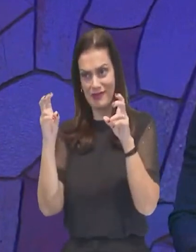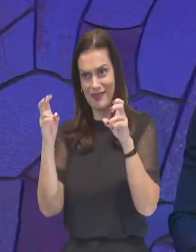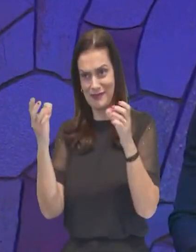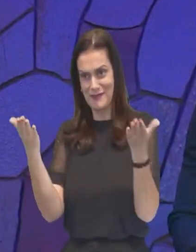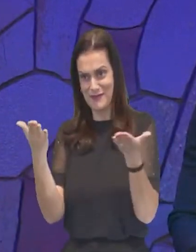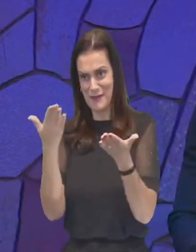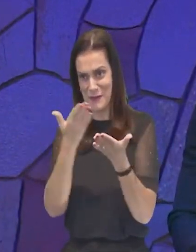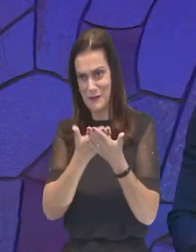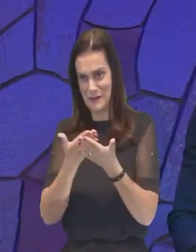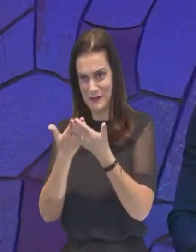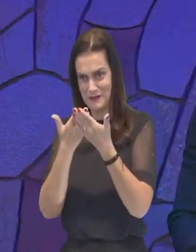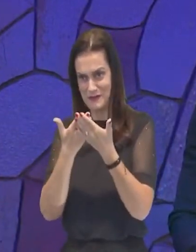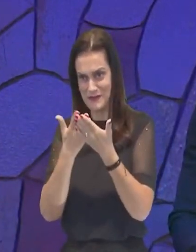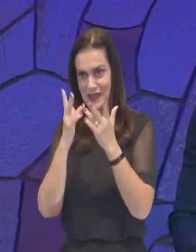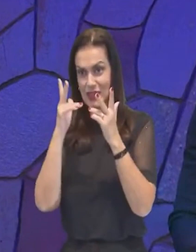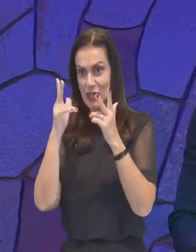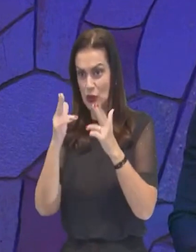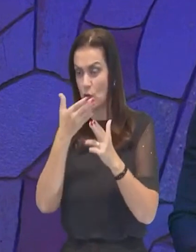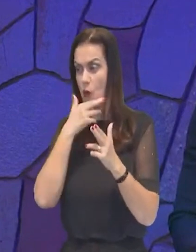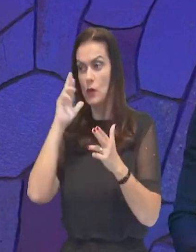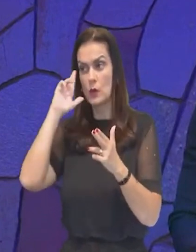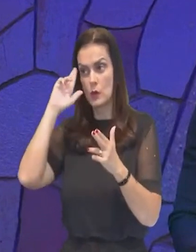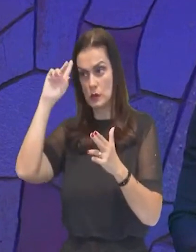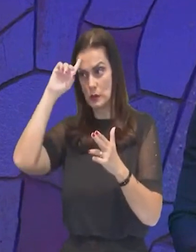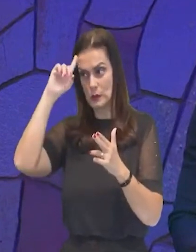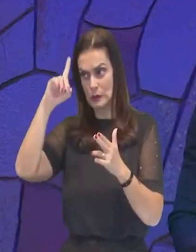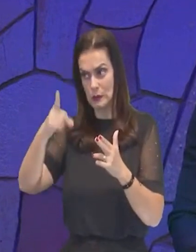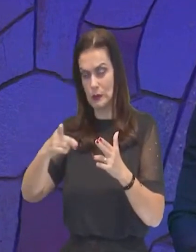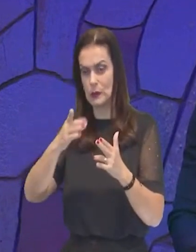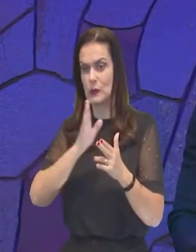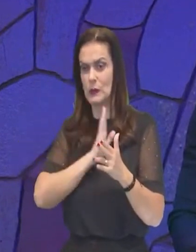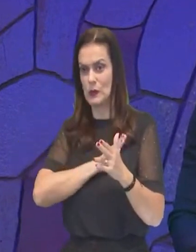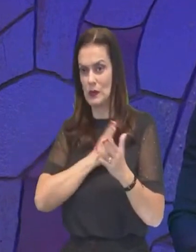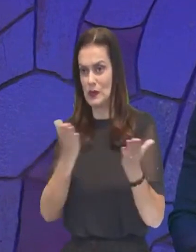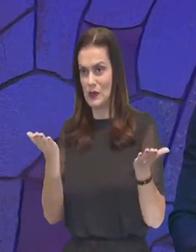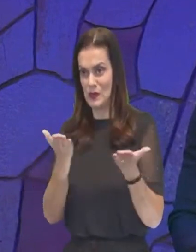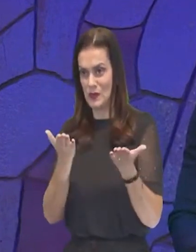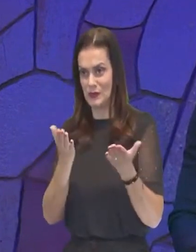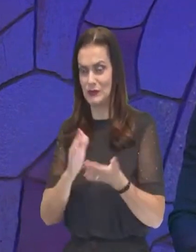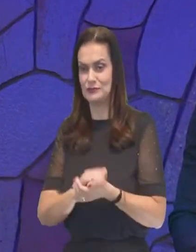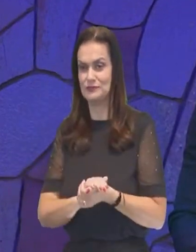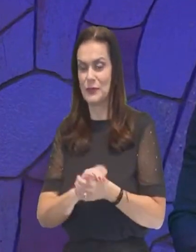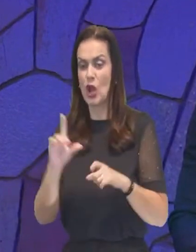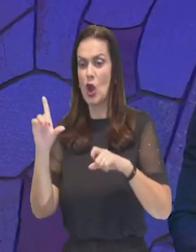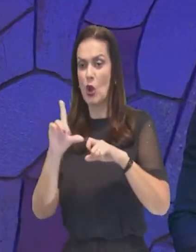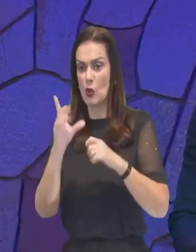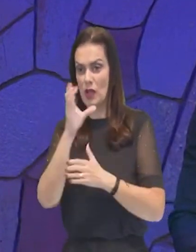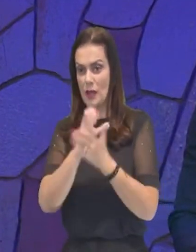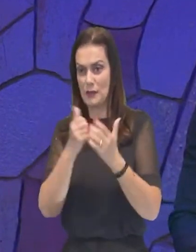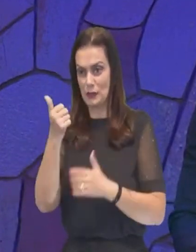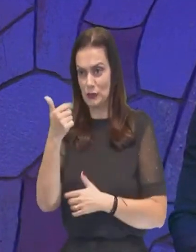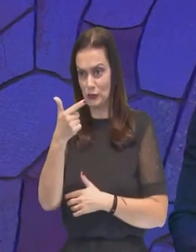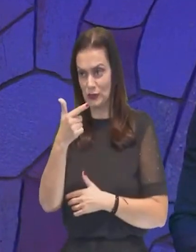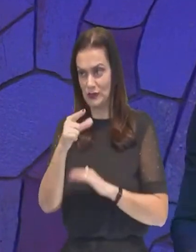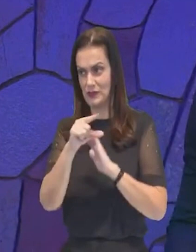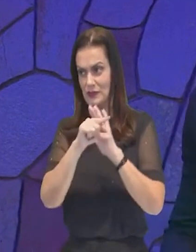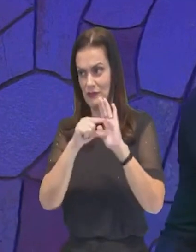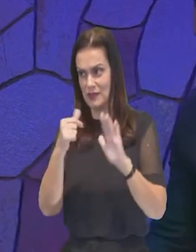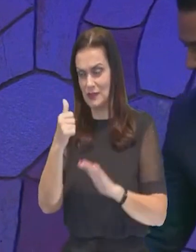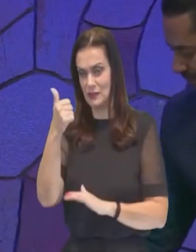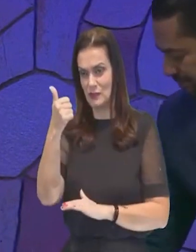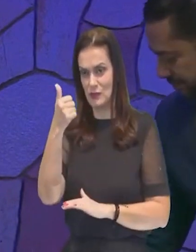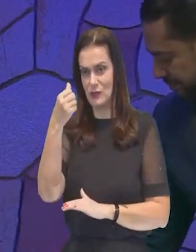estaremos meditando, segundo aquilo que o Senhor colocou no coração. Lucas capítulo 12, de 13